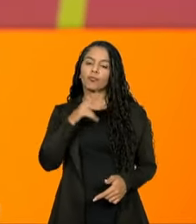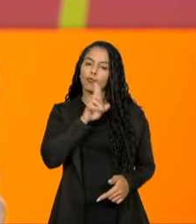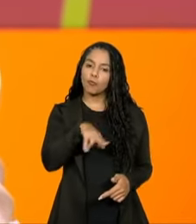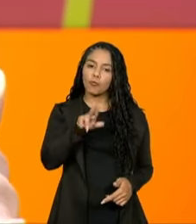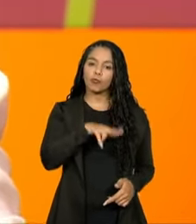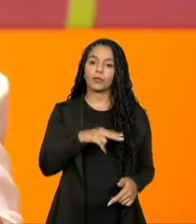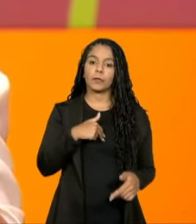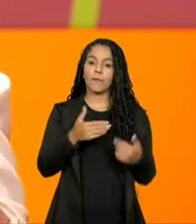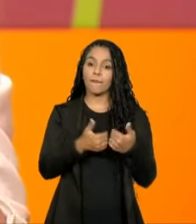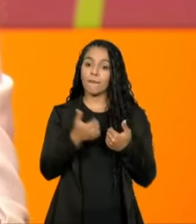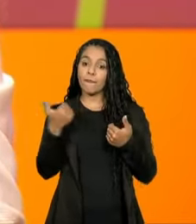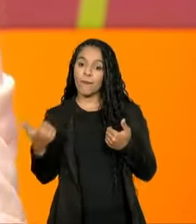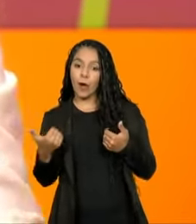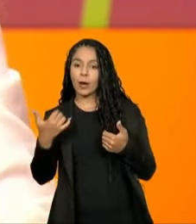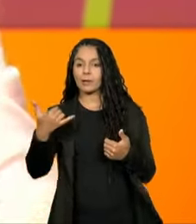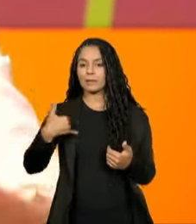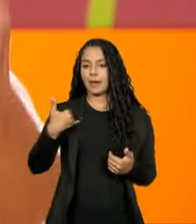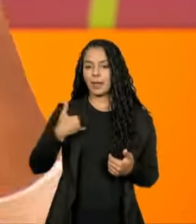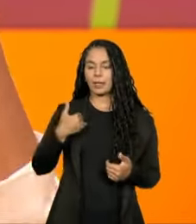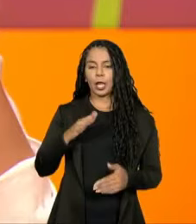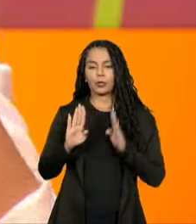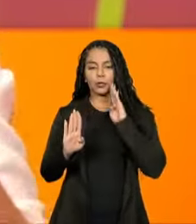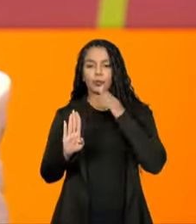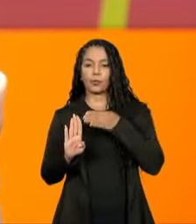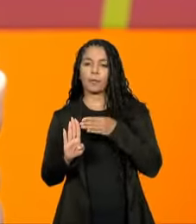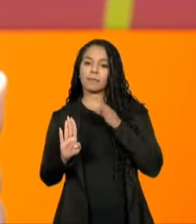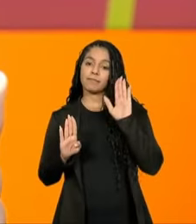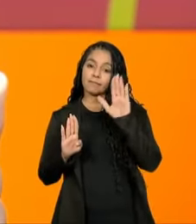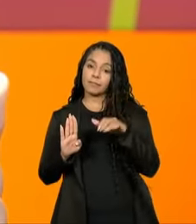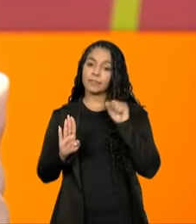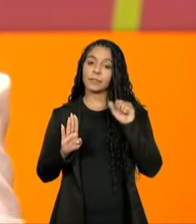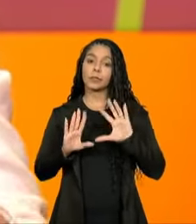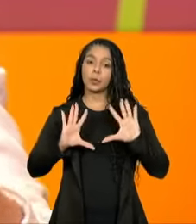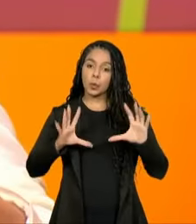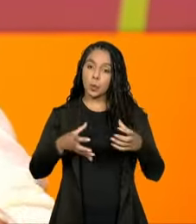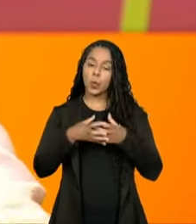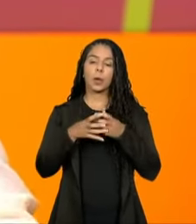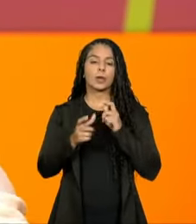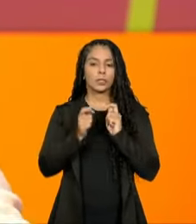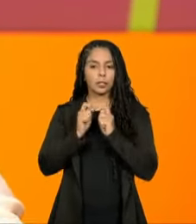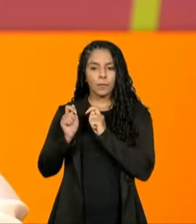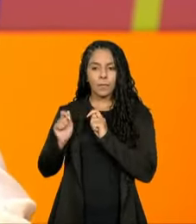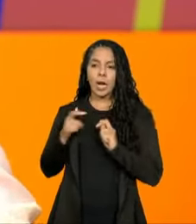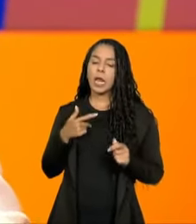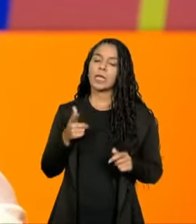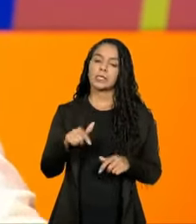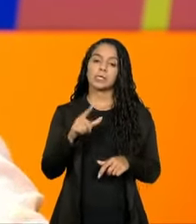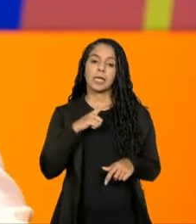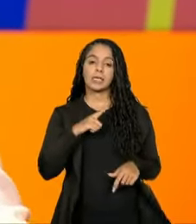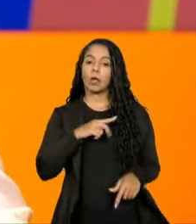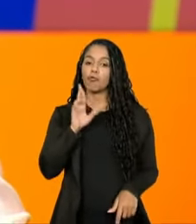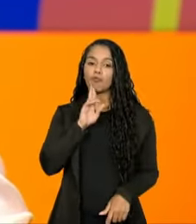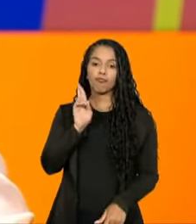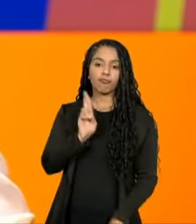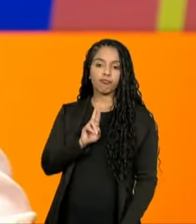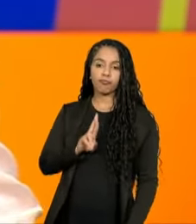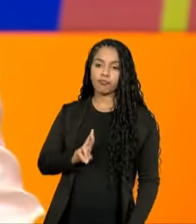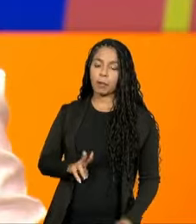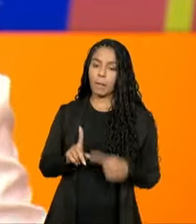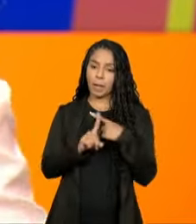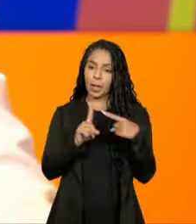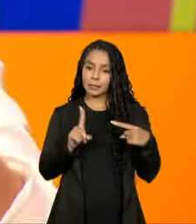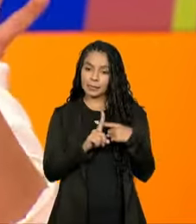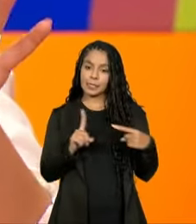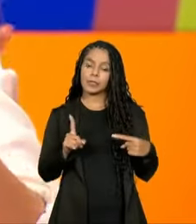da faixa-alvo. E é convocada ali uma coletiva de imprensa, são passados esses resultados ali